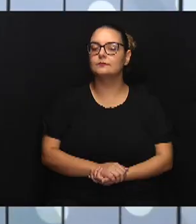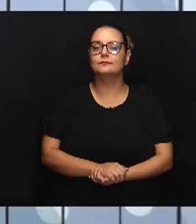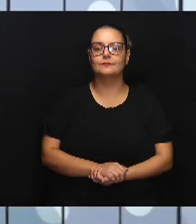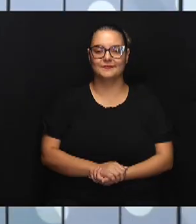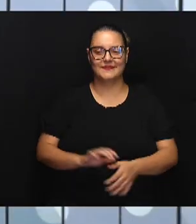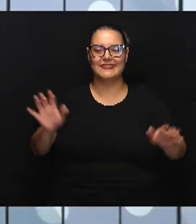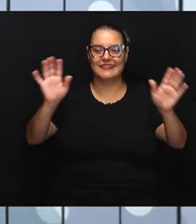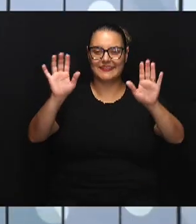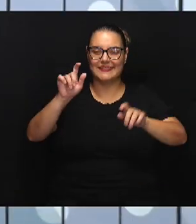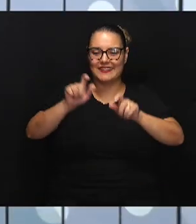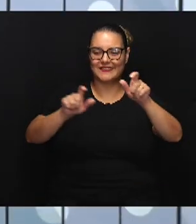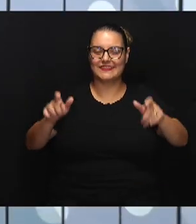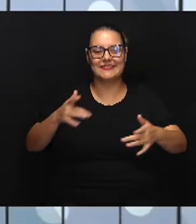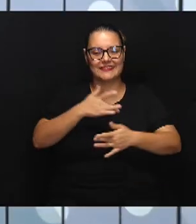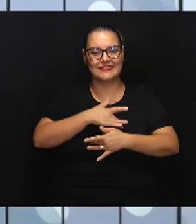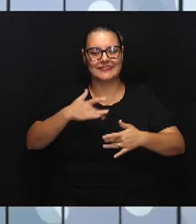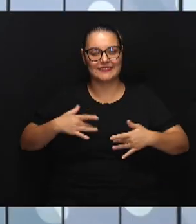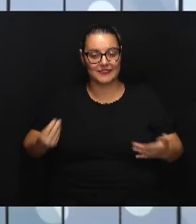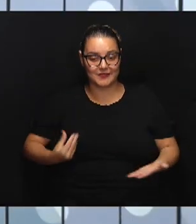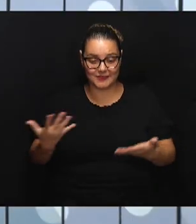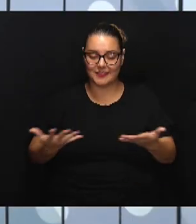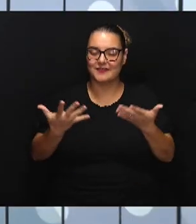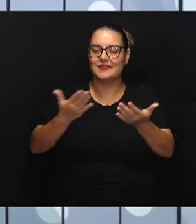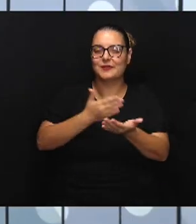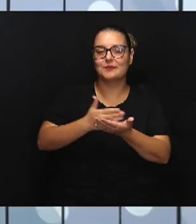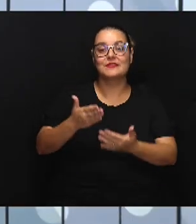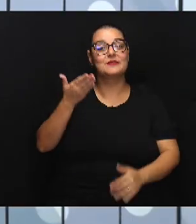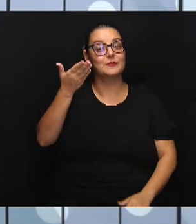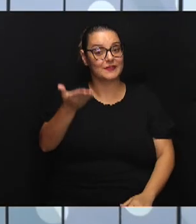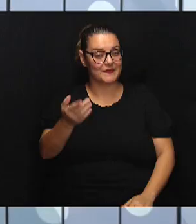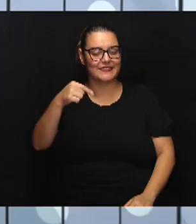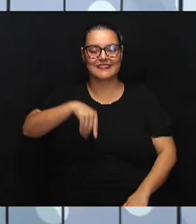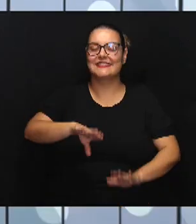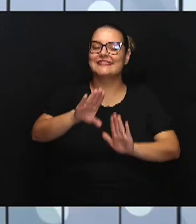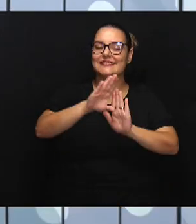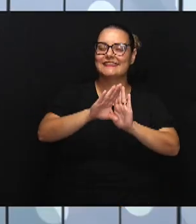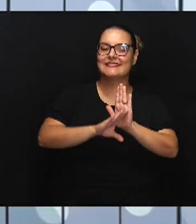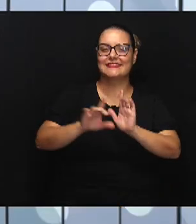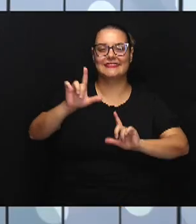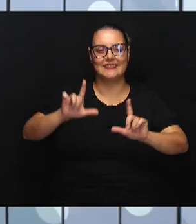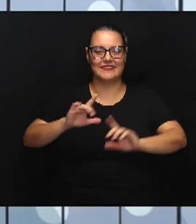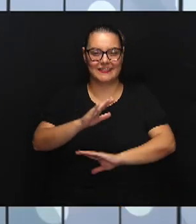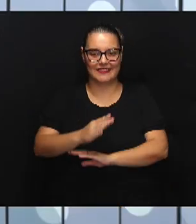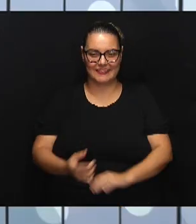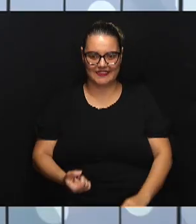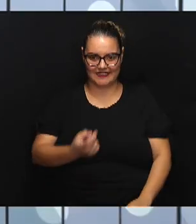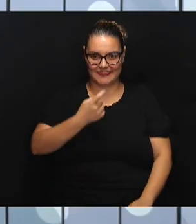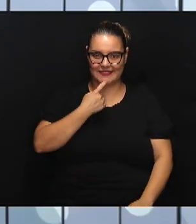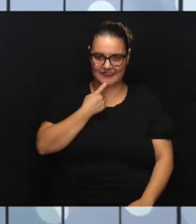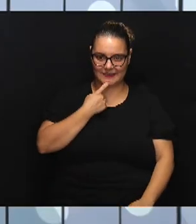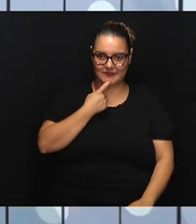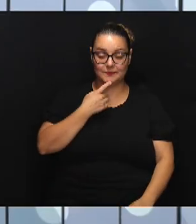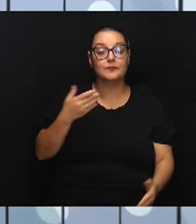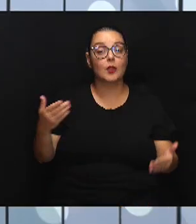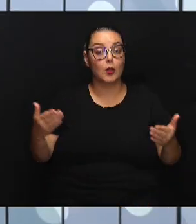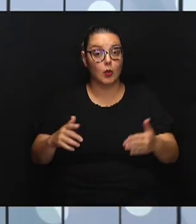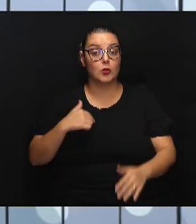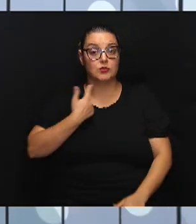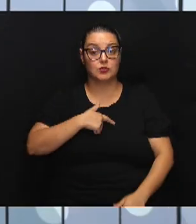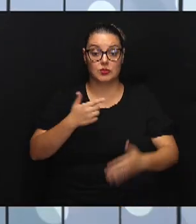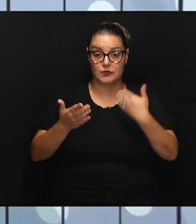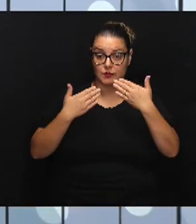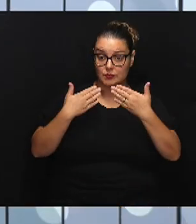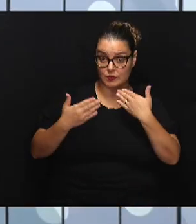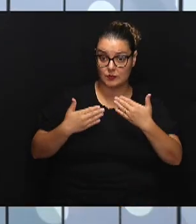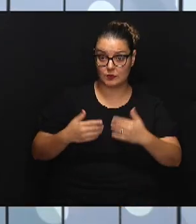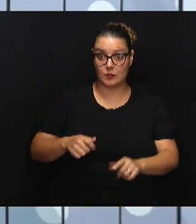Olá pessoal, mais um Saúde é Vida começando para você aqui na programação da TV Câmara Campinas. Hoje nós vamos falar sobre